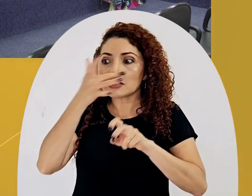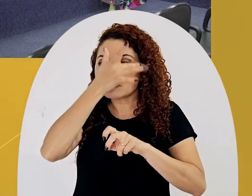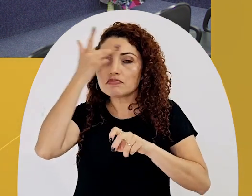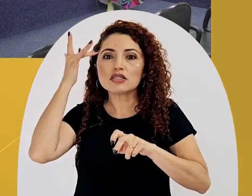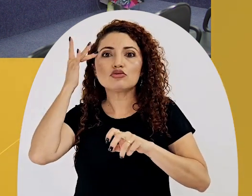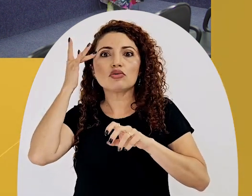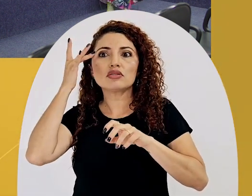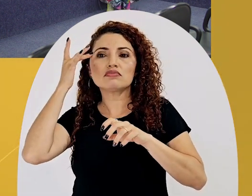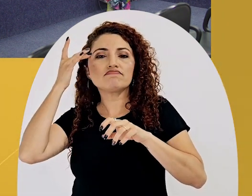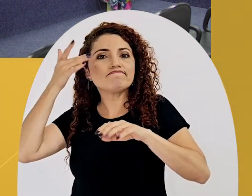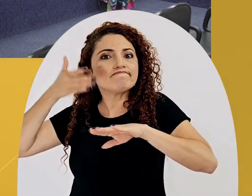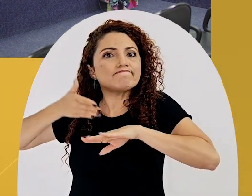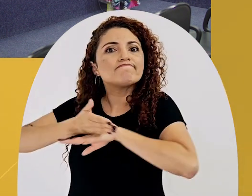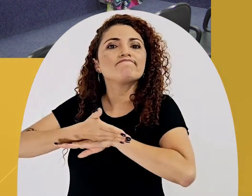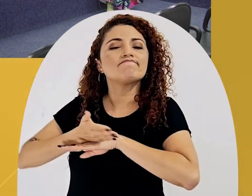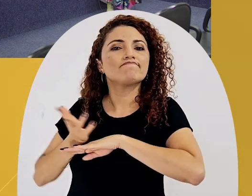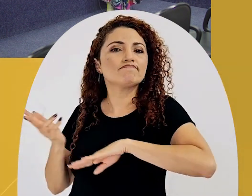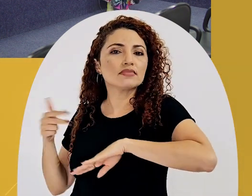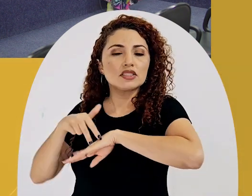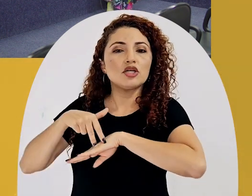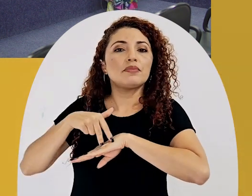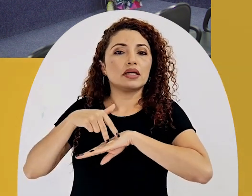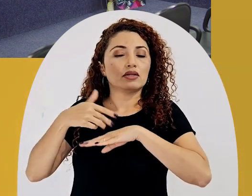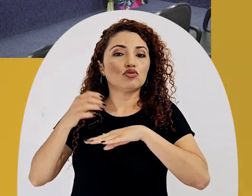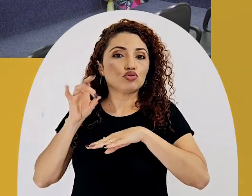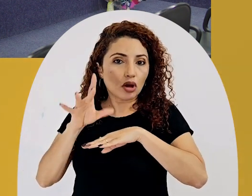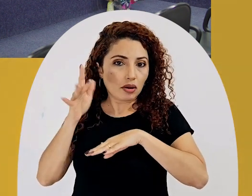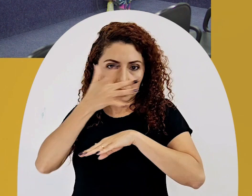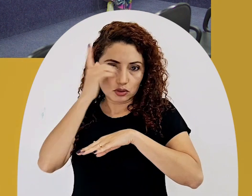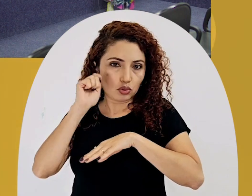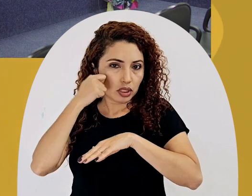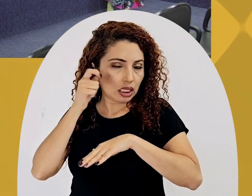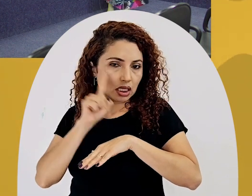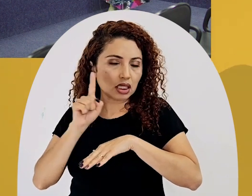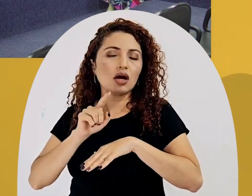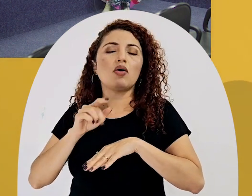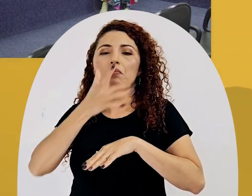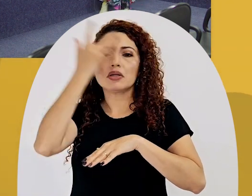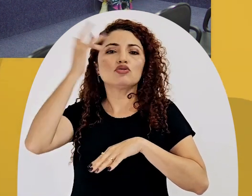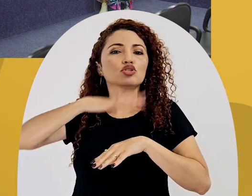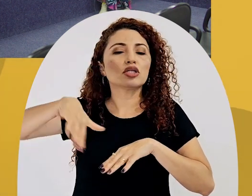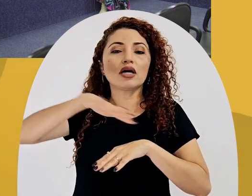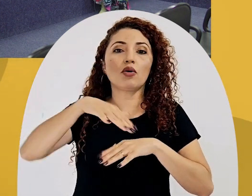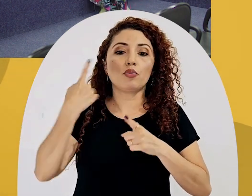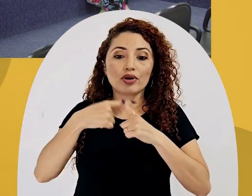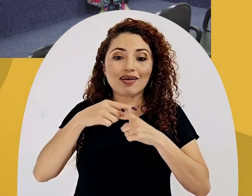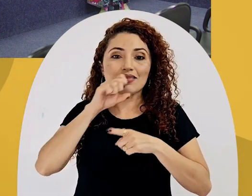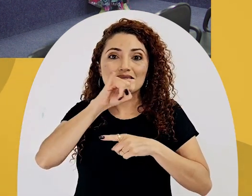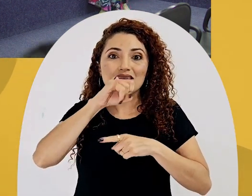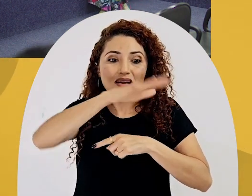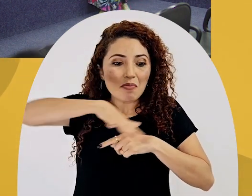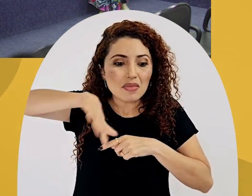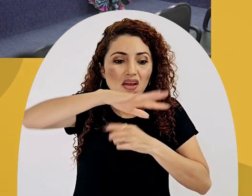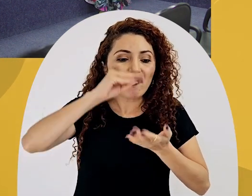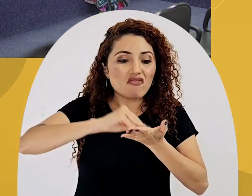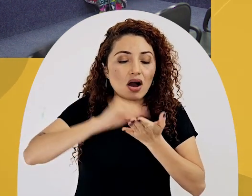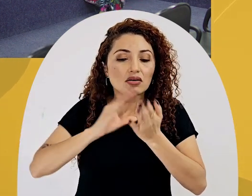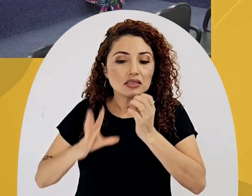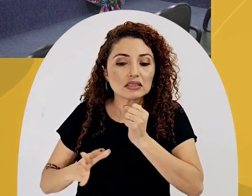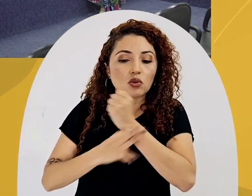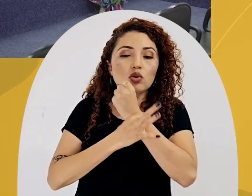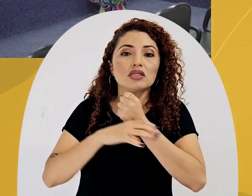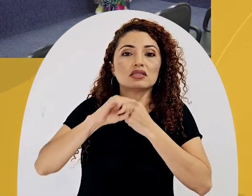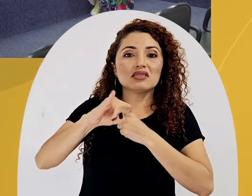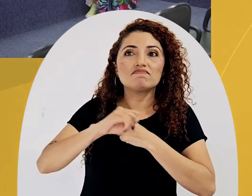só de pessoas negras nesse momento, de pessoas de um modo geral. Porque se as pessoas não têm um ambiente seguro, se elas